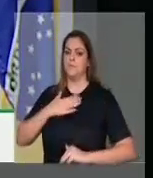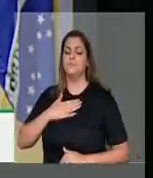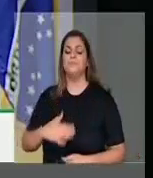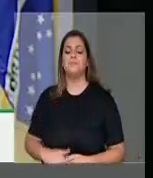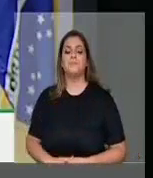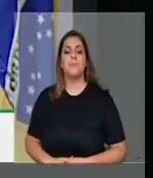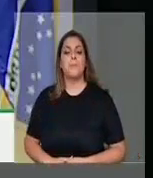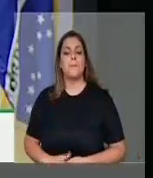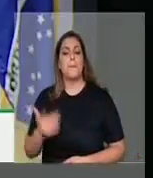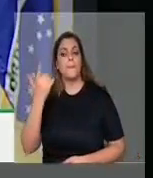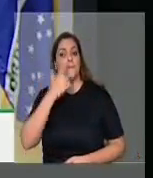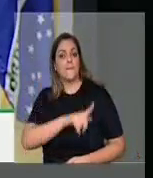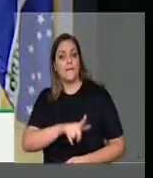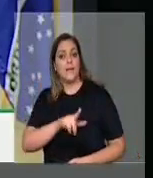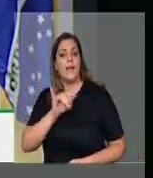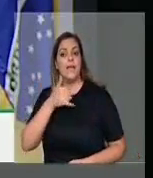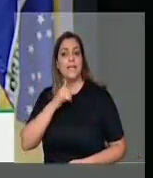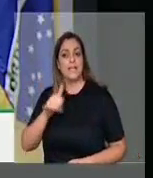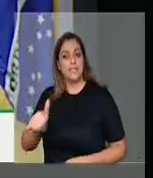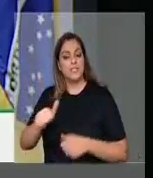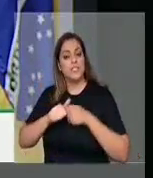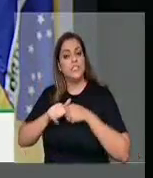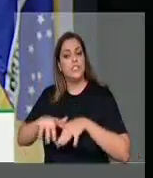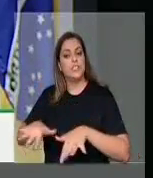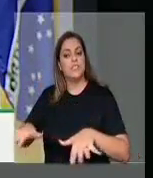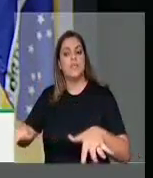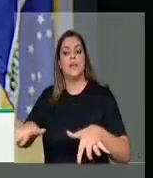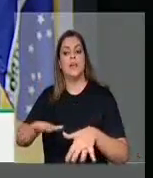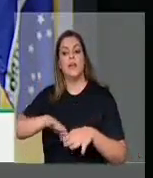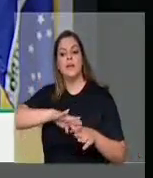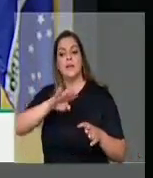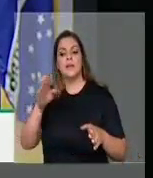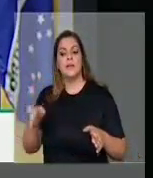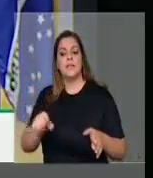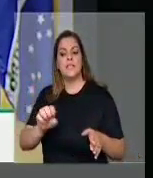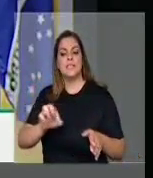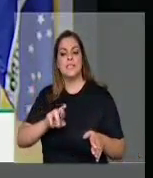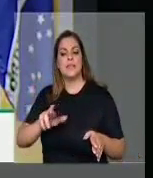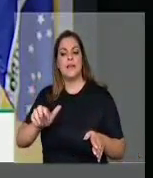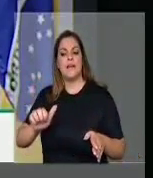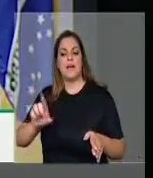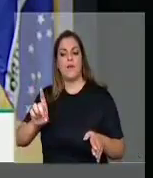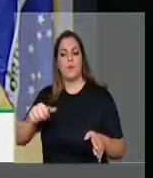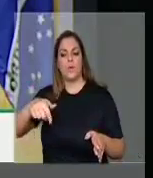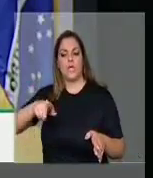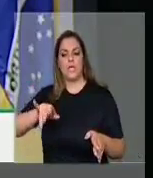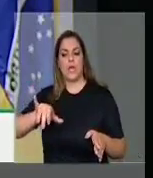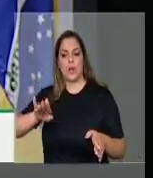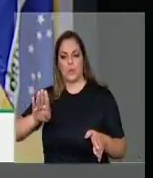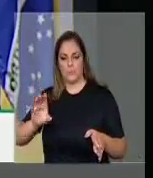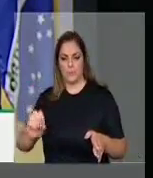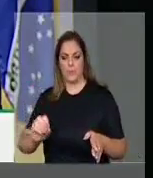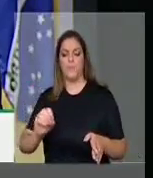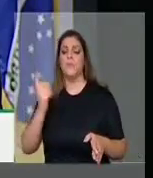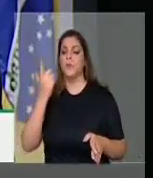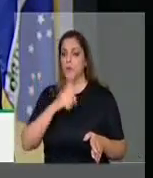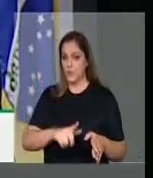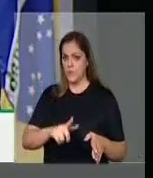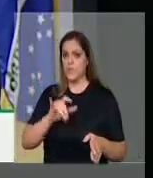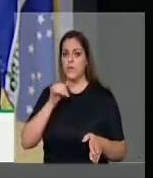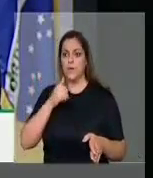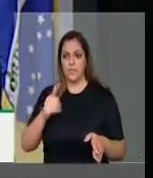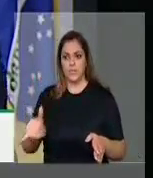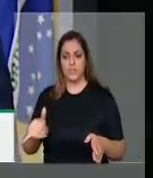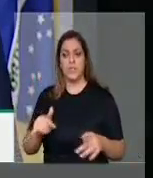a energização da Serra do Quilombo. Pois bem, foi energizar e aquela